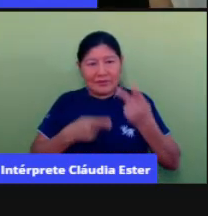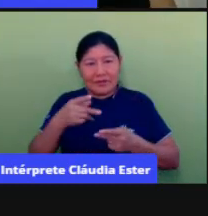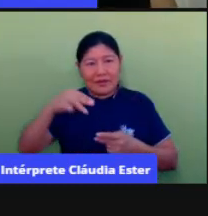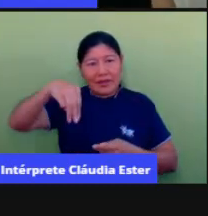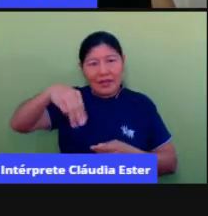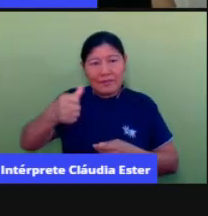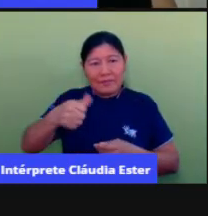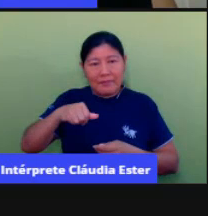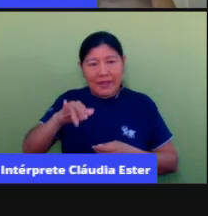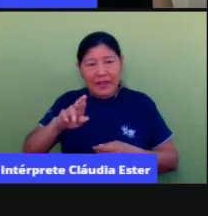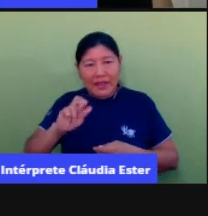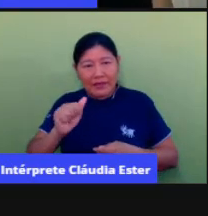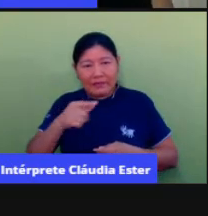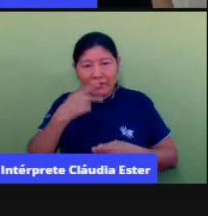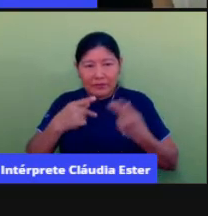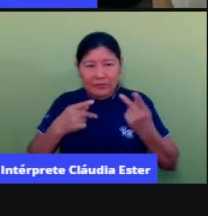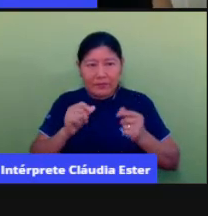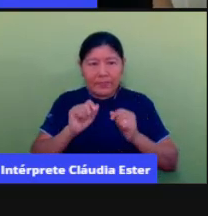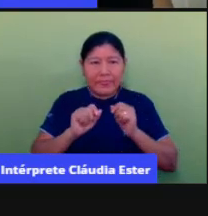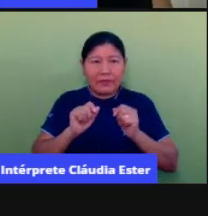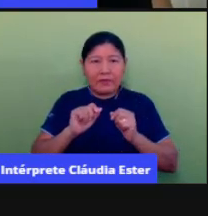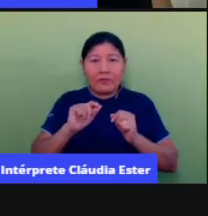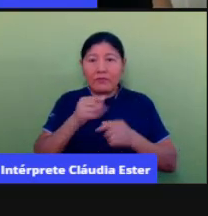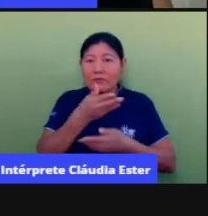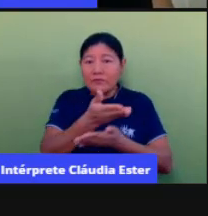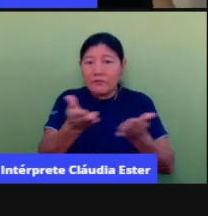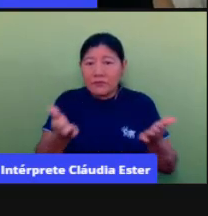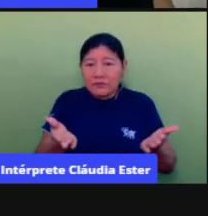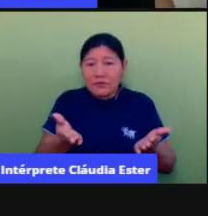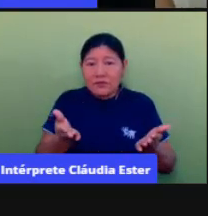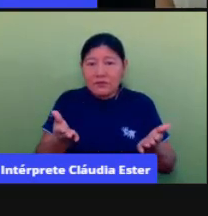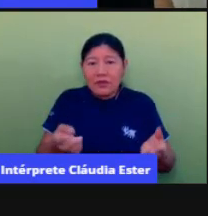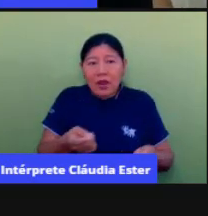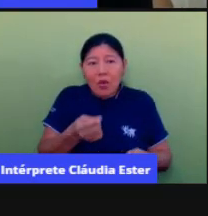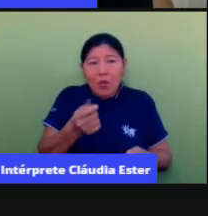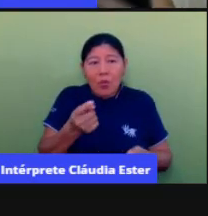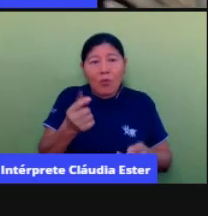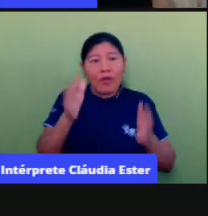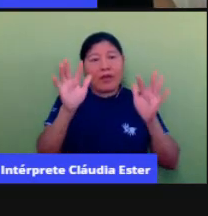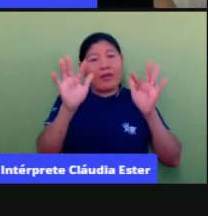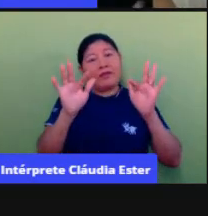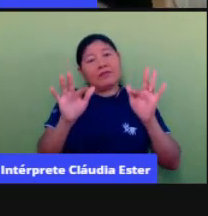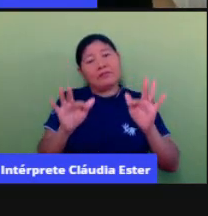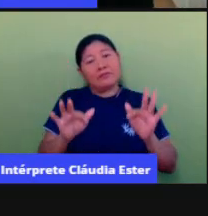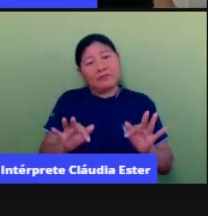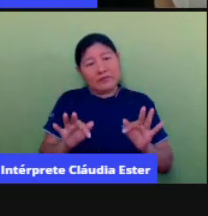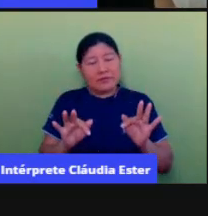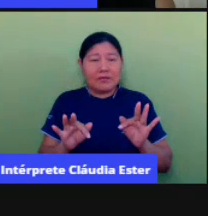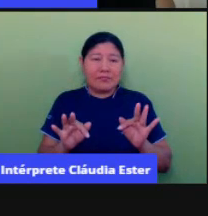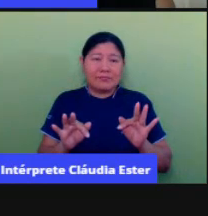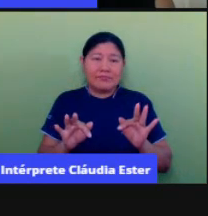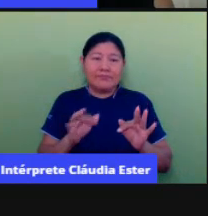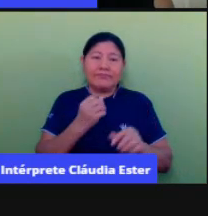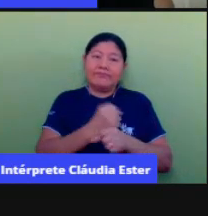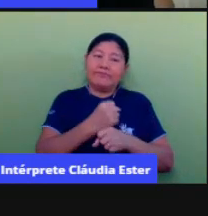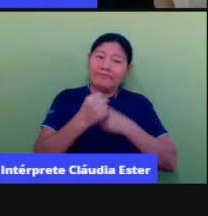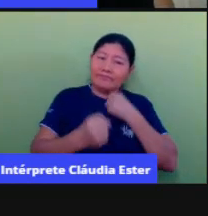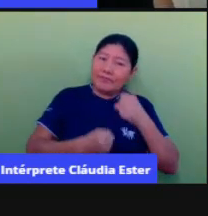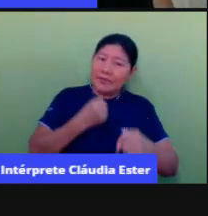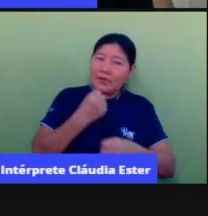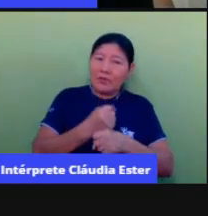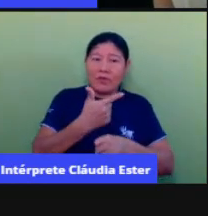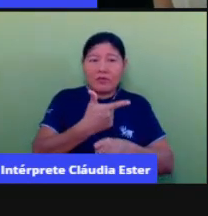os professores da rede, nós já estávamos fechando o ano letivo e trabalhamos, né, com a condição de atividades não presenciais para